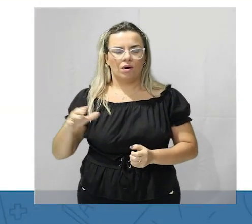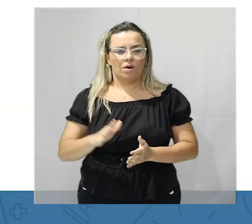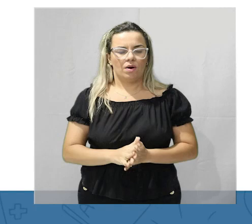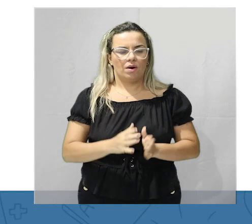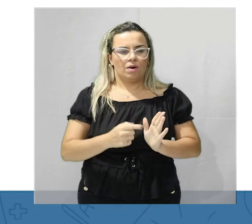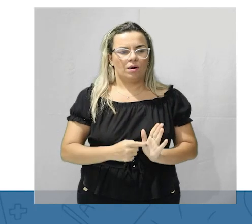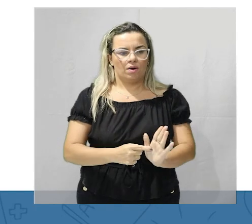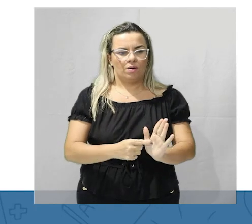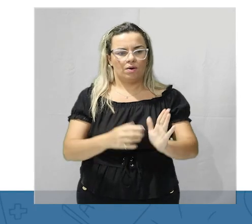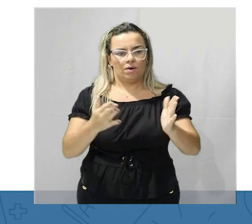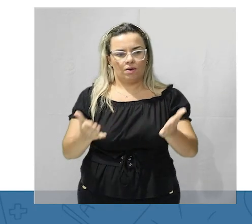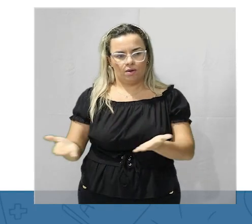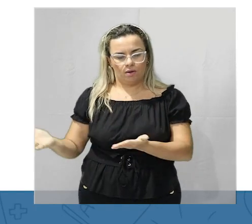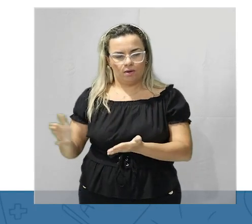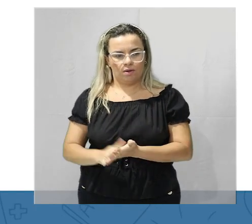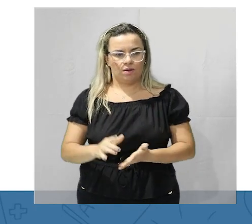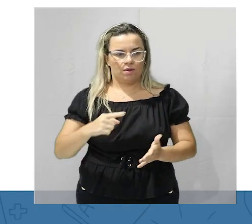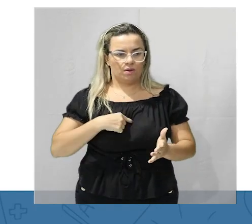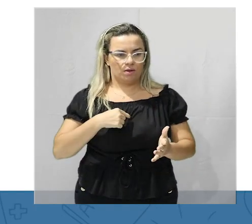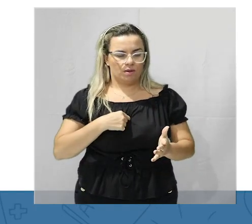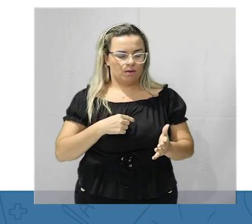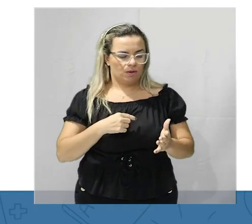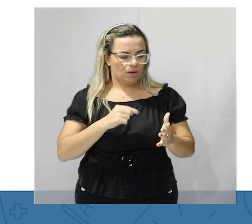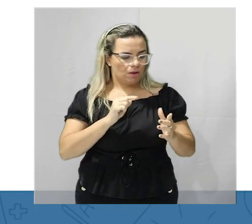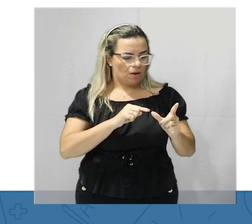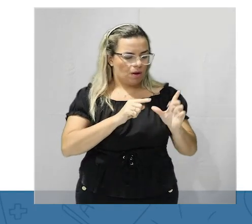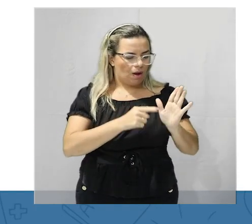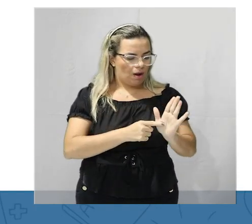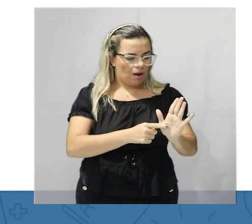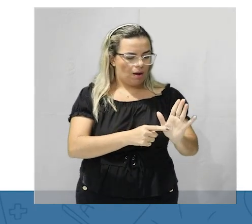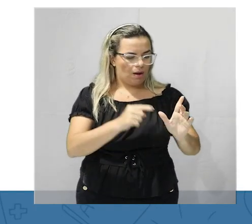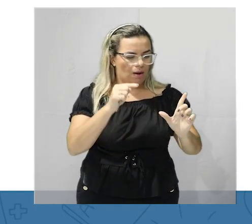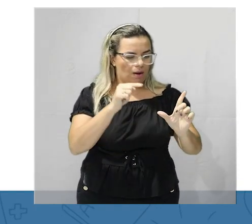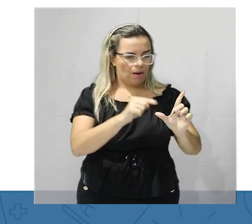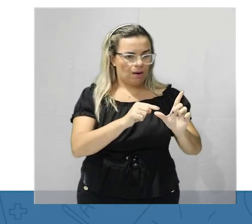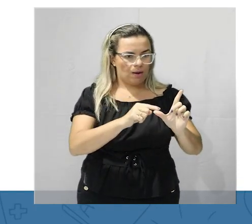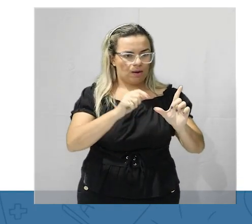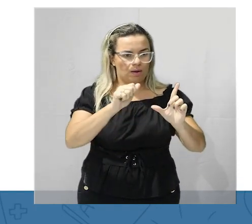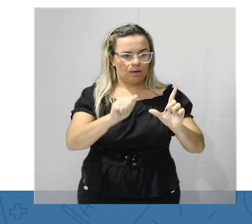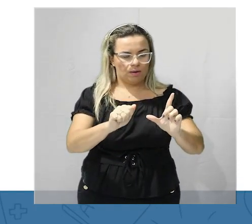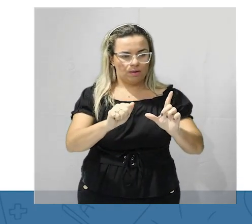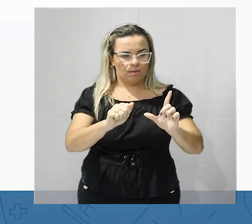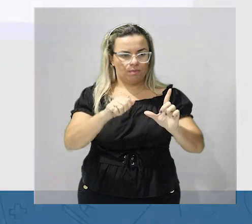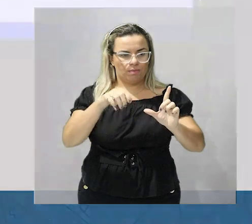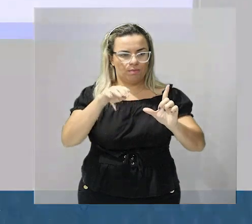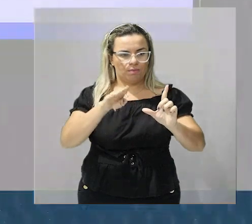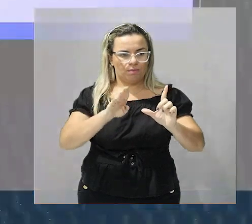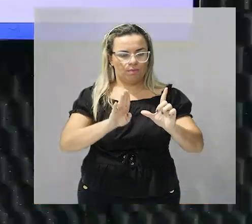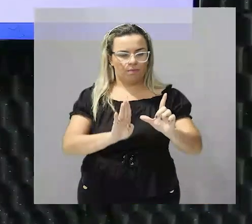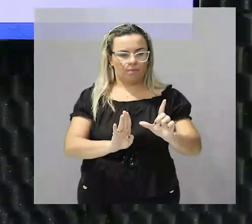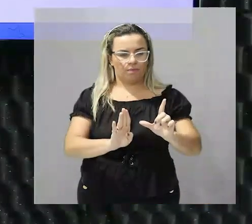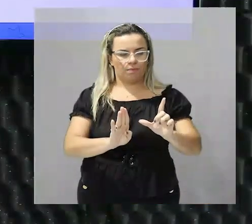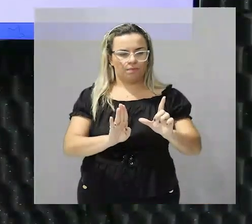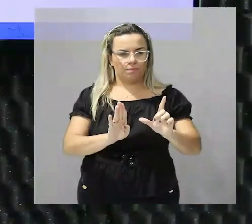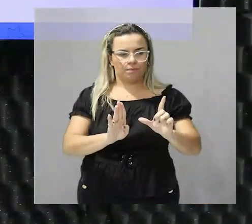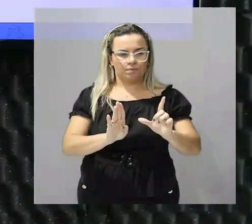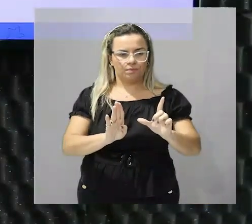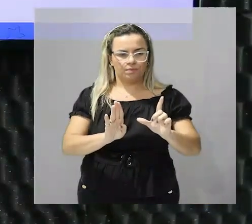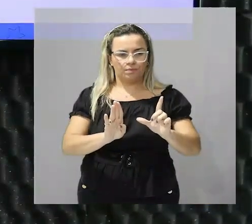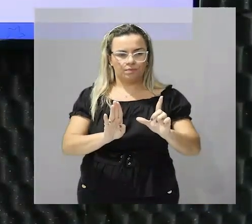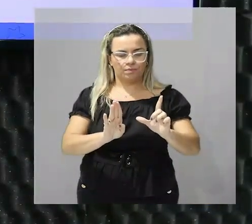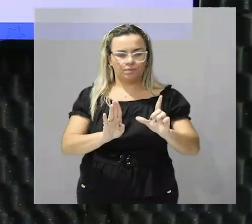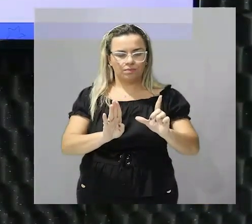por... Então, aqui temos opções na letra A, 3M mais 4G sobre H, na letra B, 3M mais